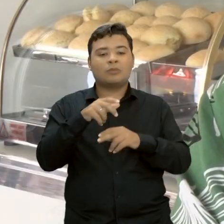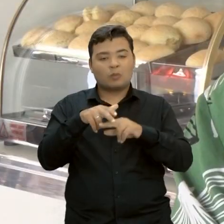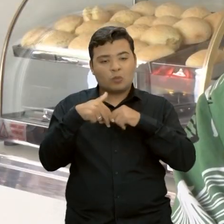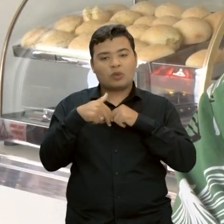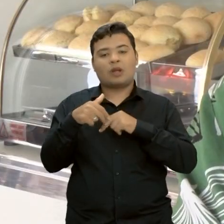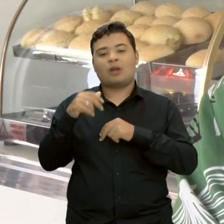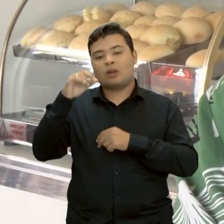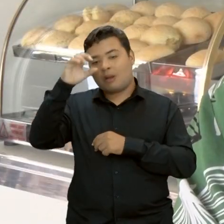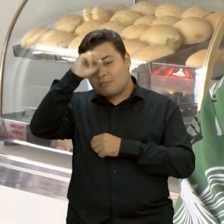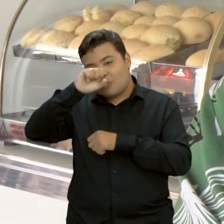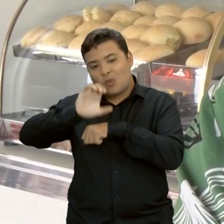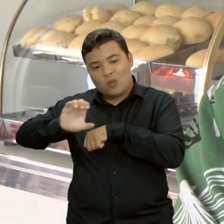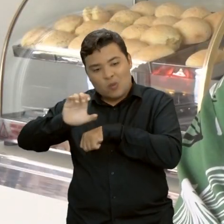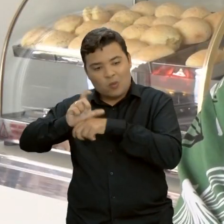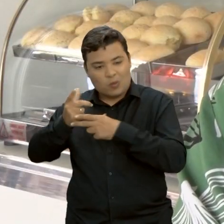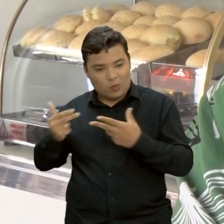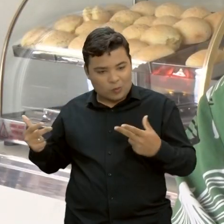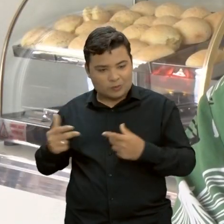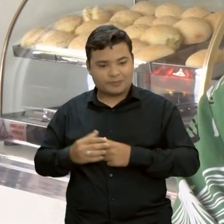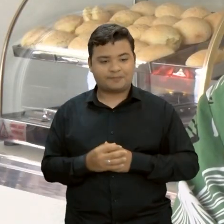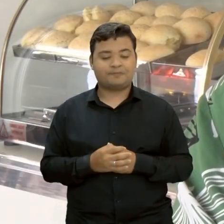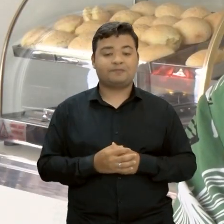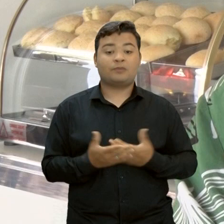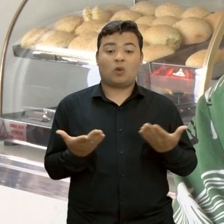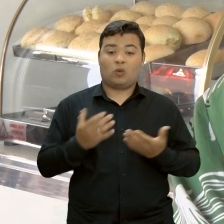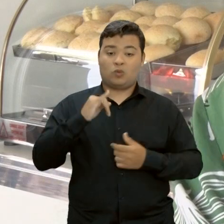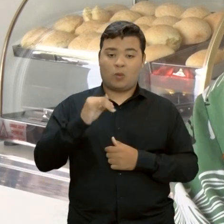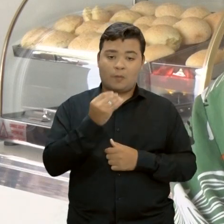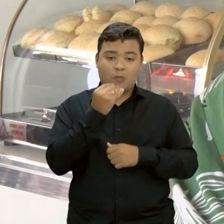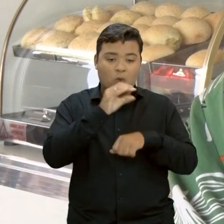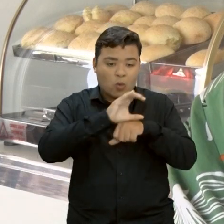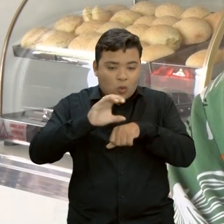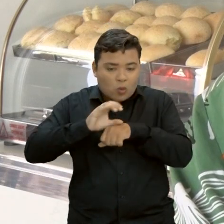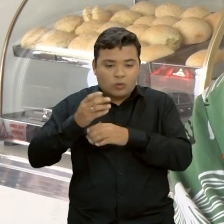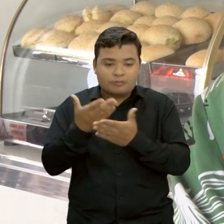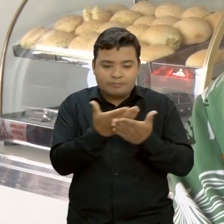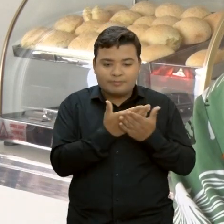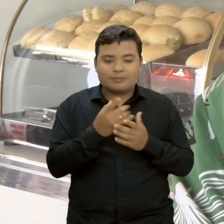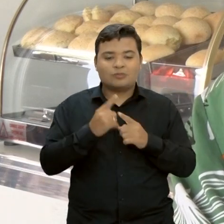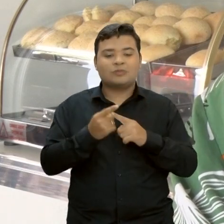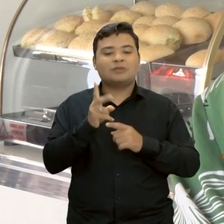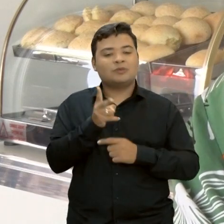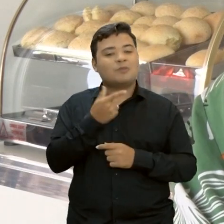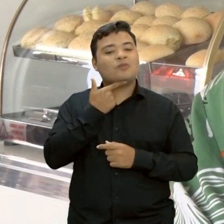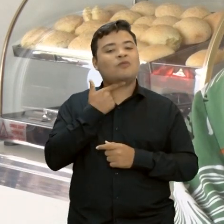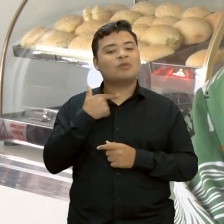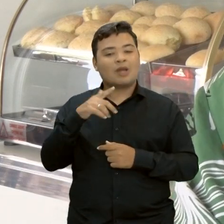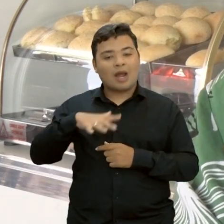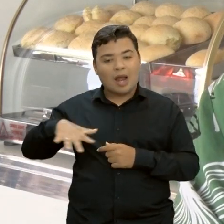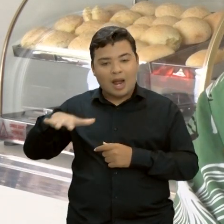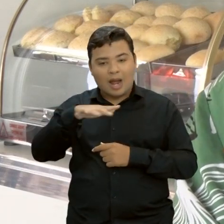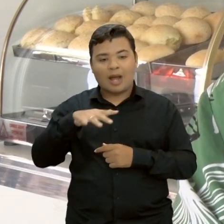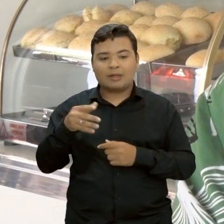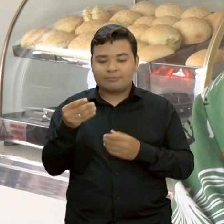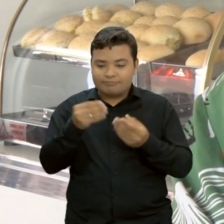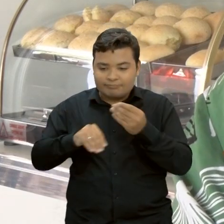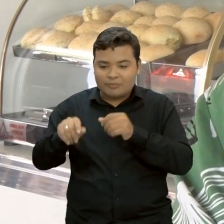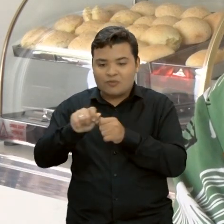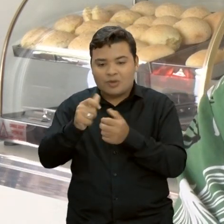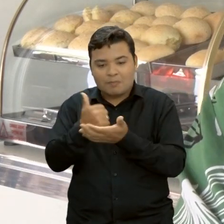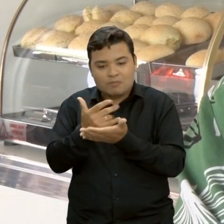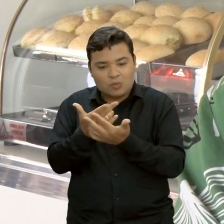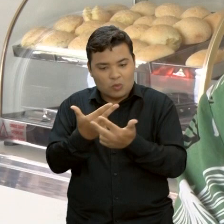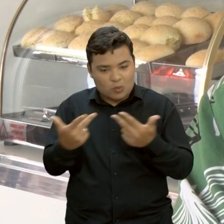cursos. Agora é a minha oportunidade, né, de fazer meus cursos, que eu sempre tive vontade de fazer curso na área de confeitaria. E aí fui